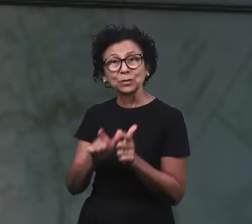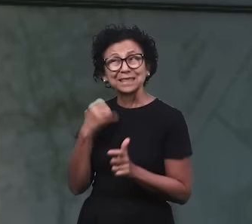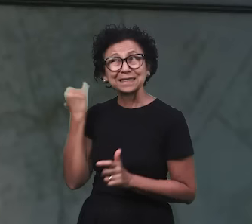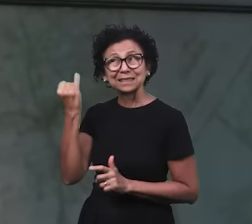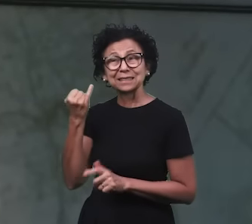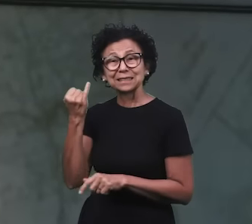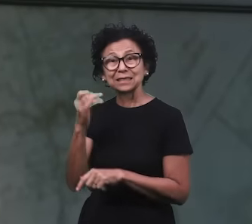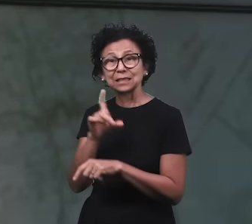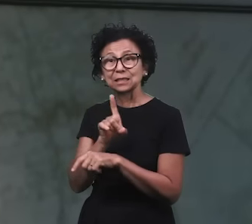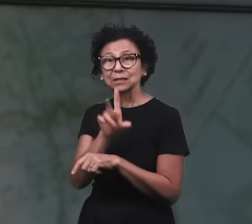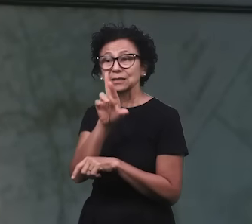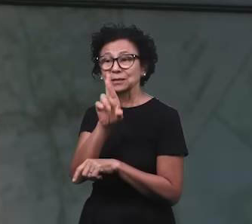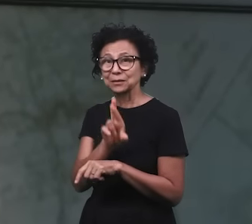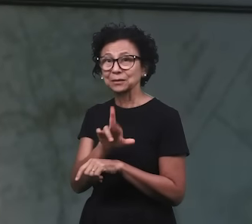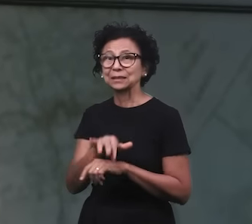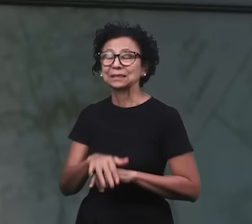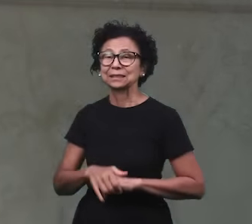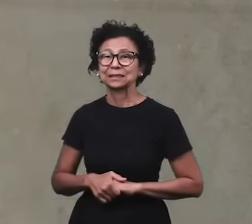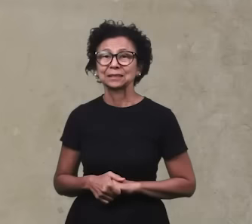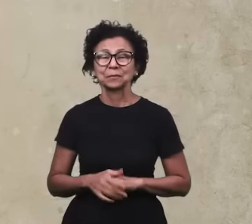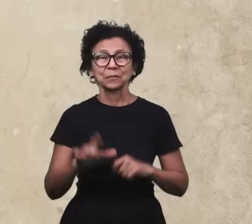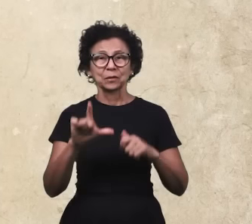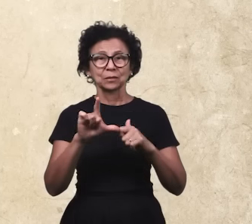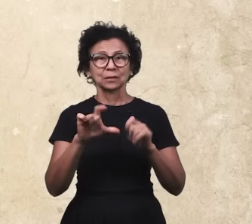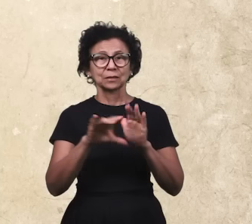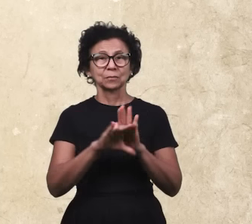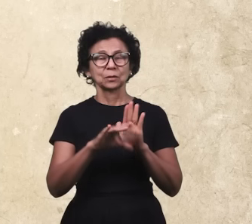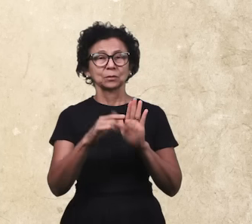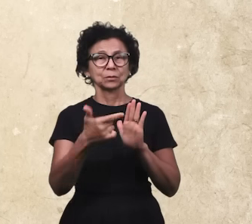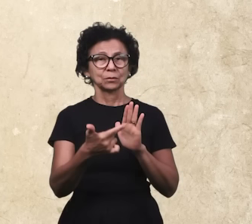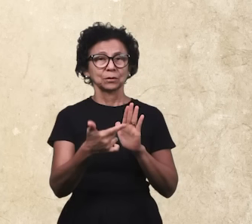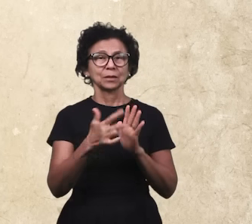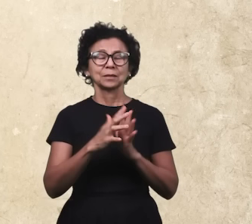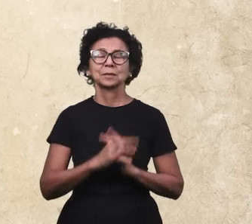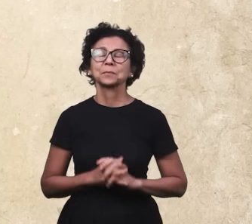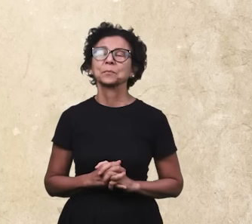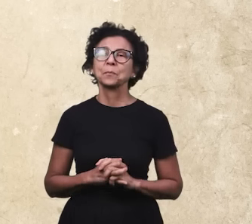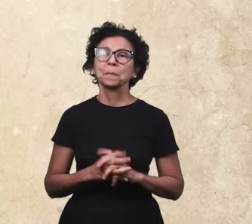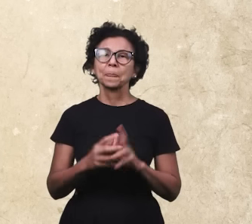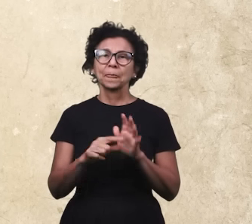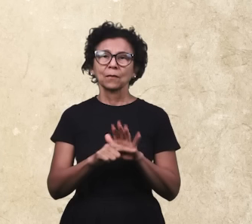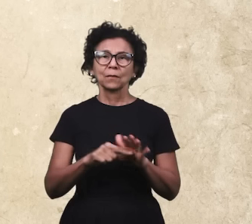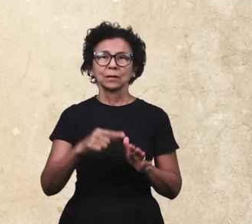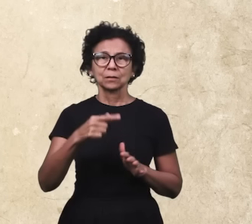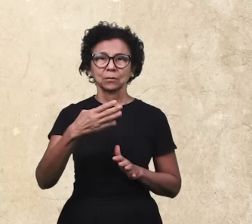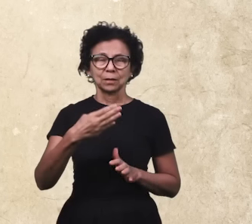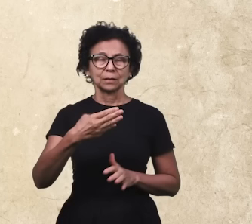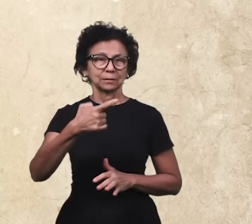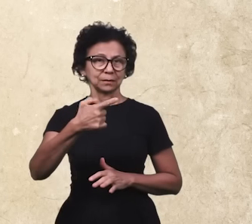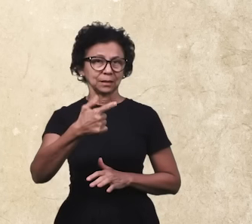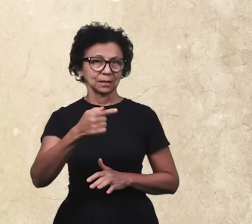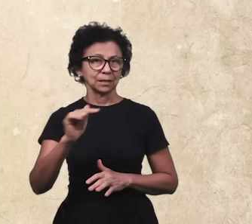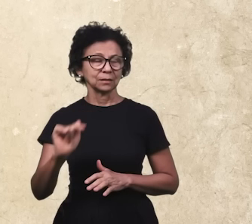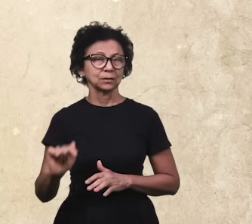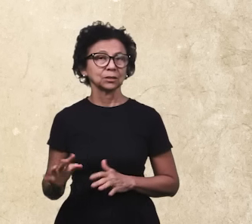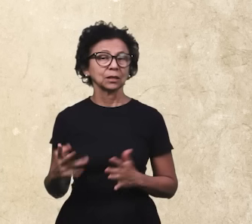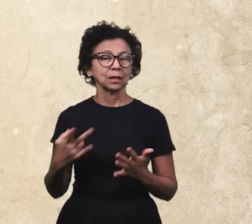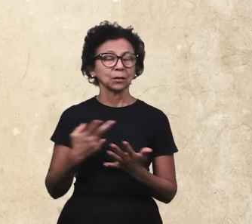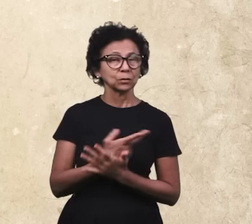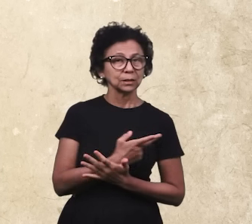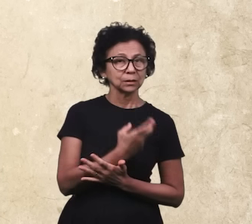Vamos situar aqui no texto bíblico, Lucas, Evangelho segundo Lucas, no capítulo 2, o verso